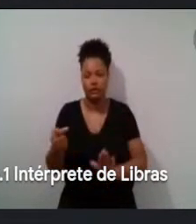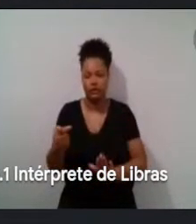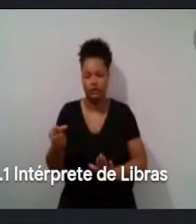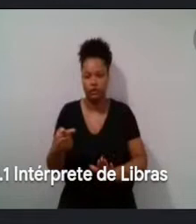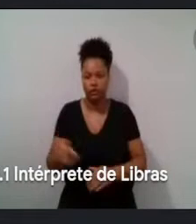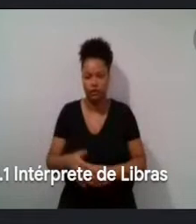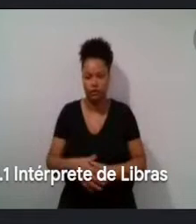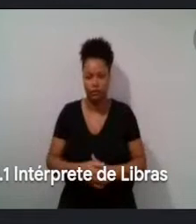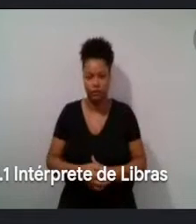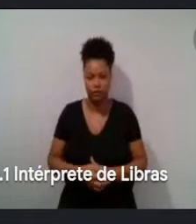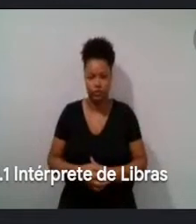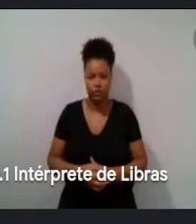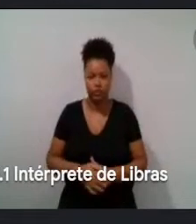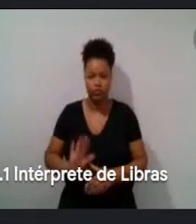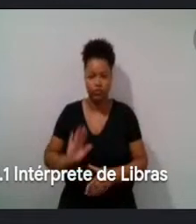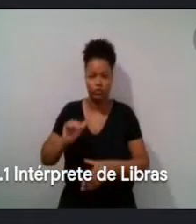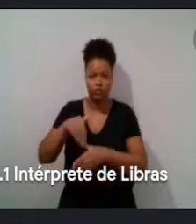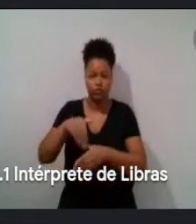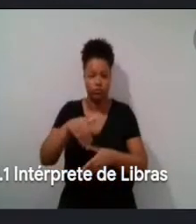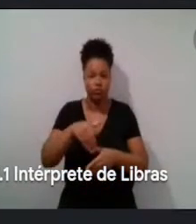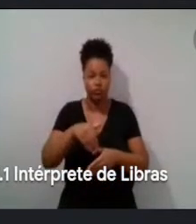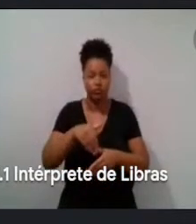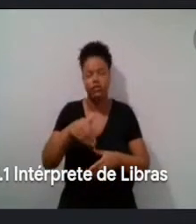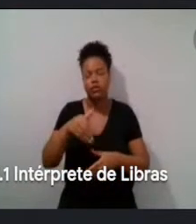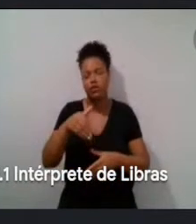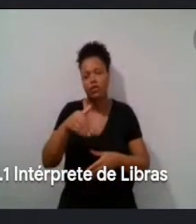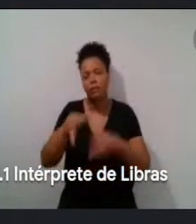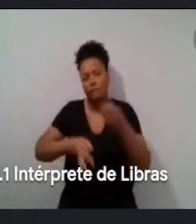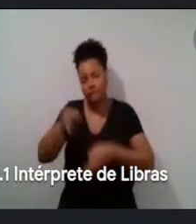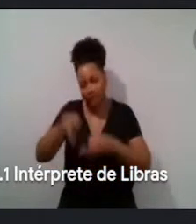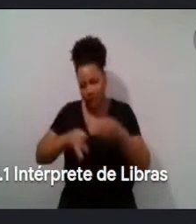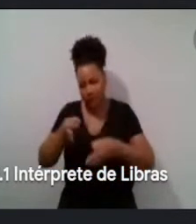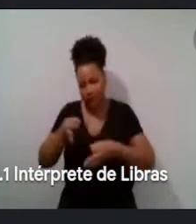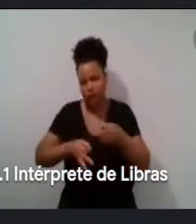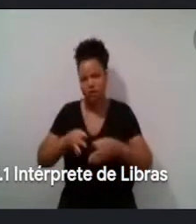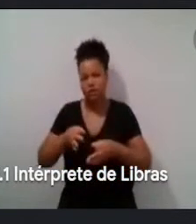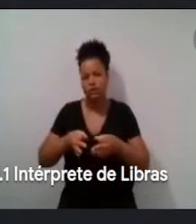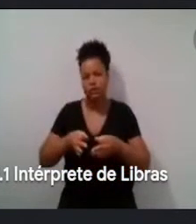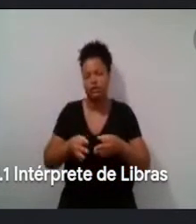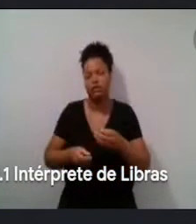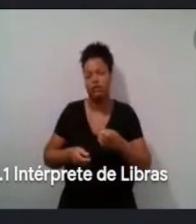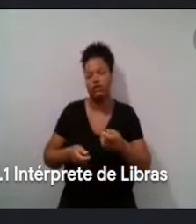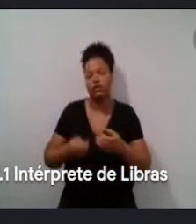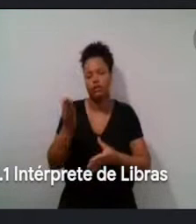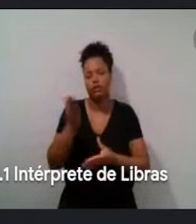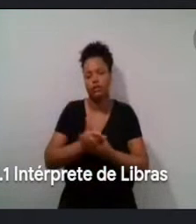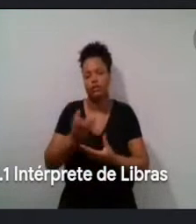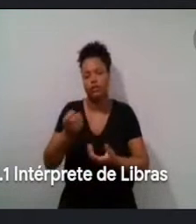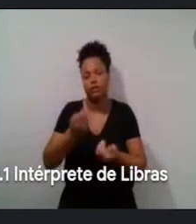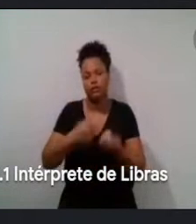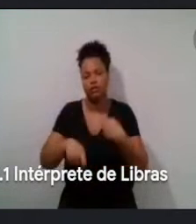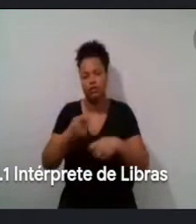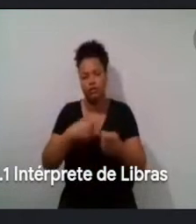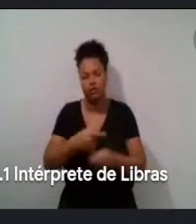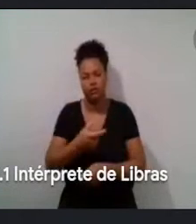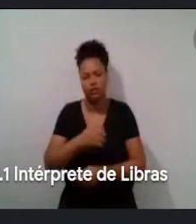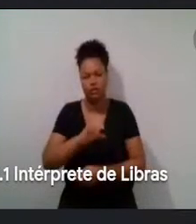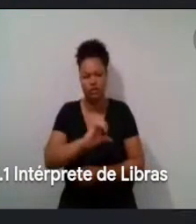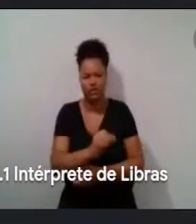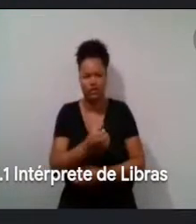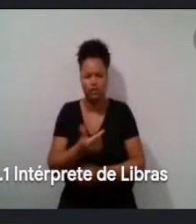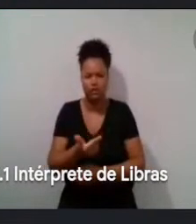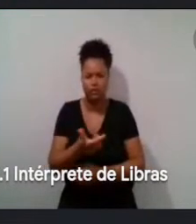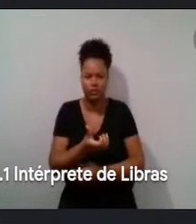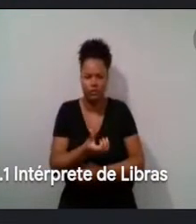O item 7, processo administrativo 0600-246-53.2021. trata-se